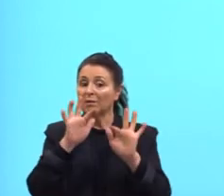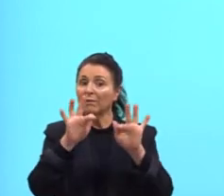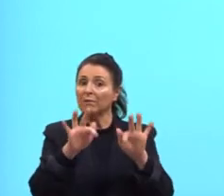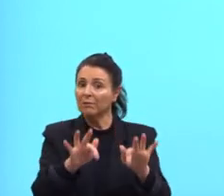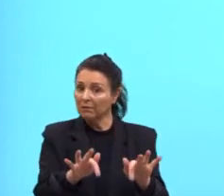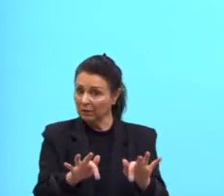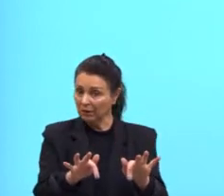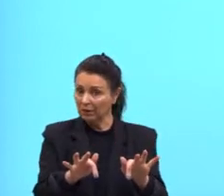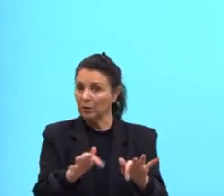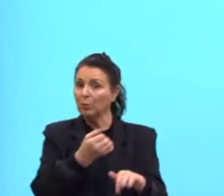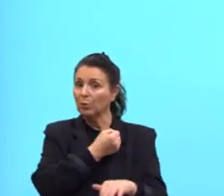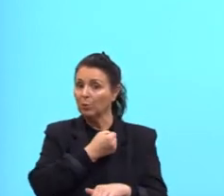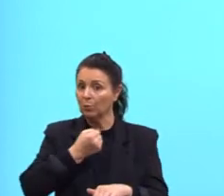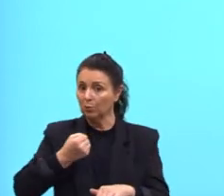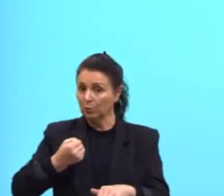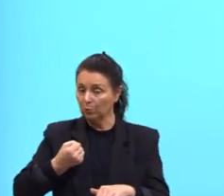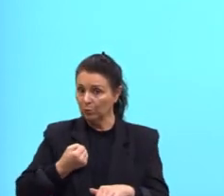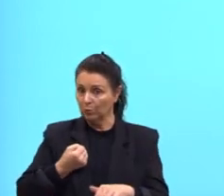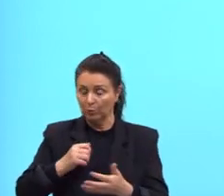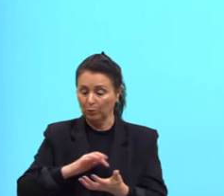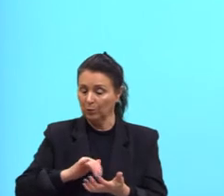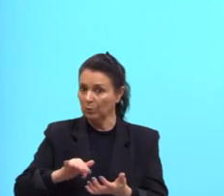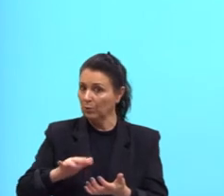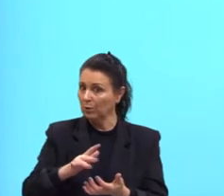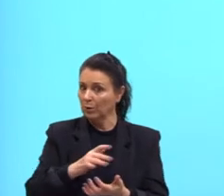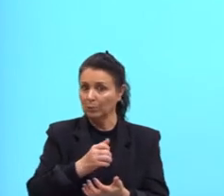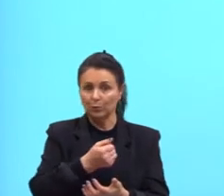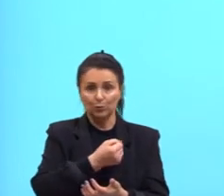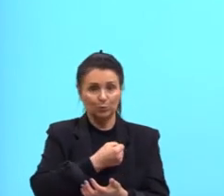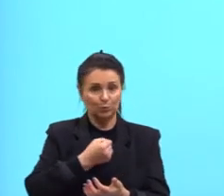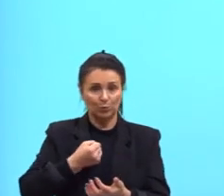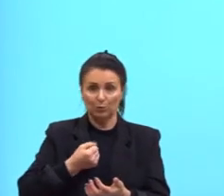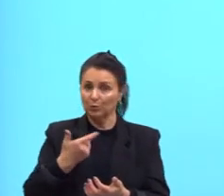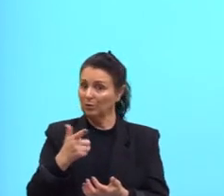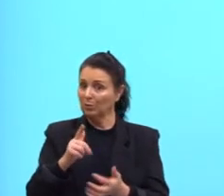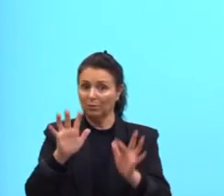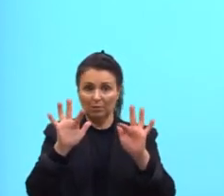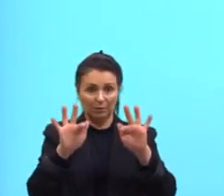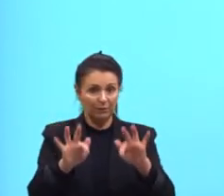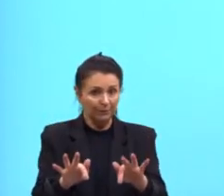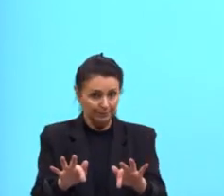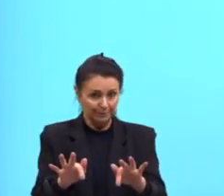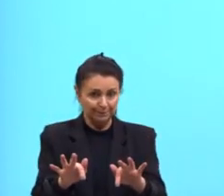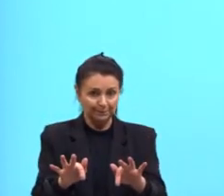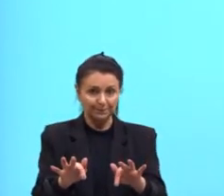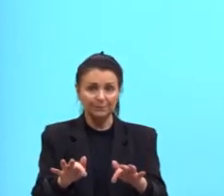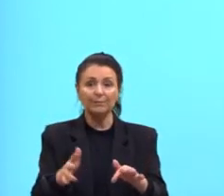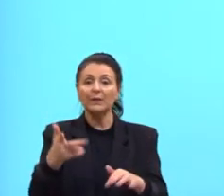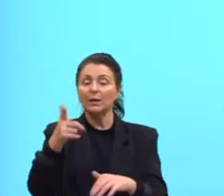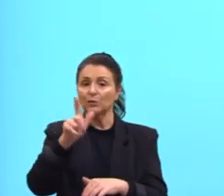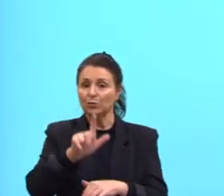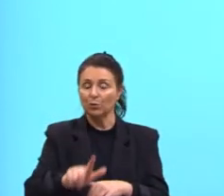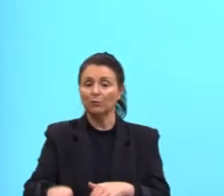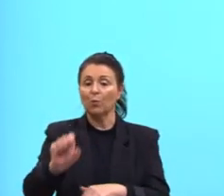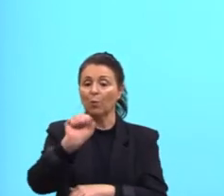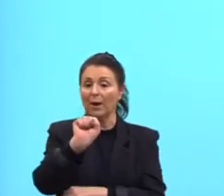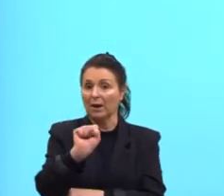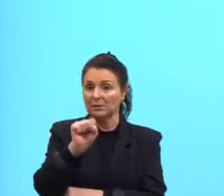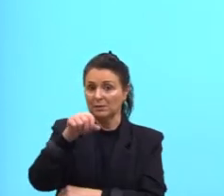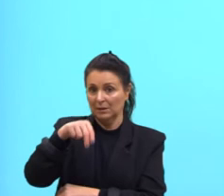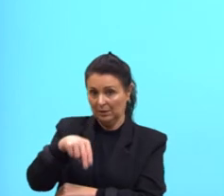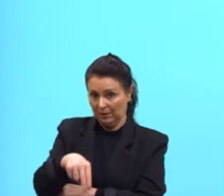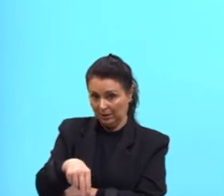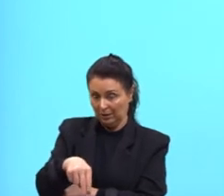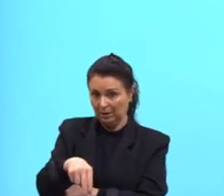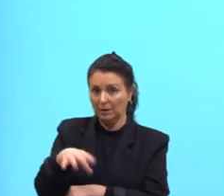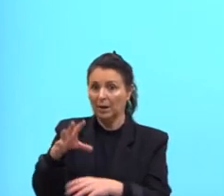tá não calculamos a soma dos infinitos termos aqui de terminamos então novamente o SN